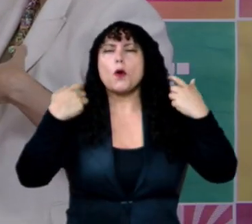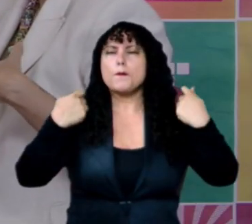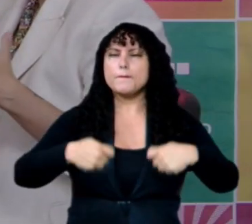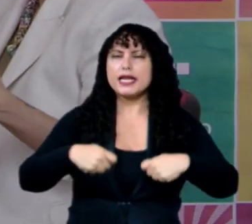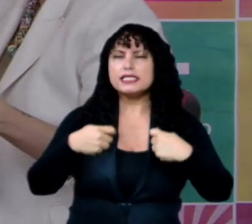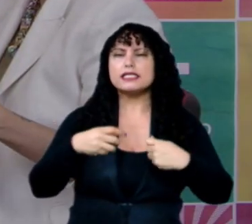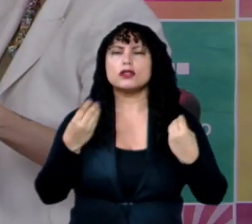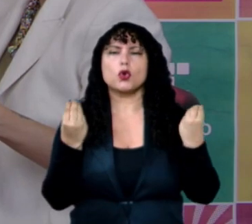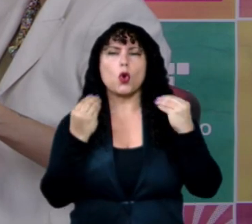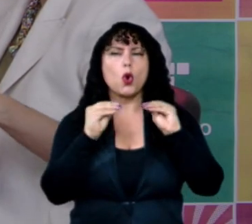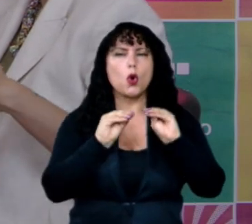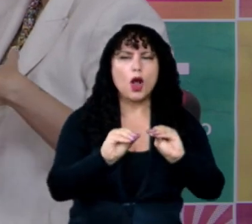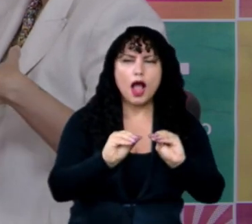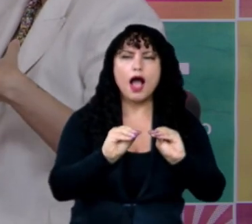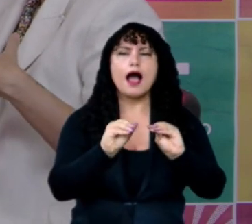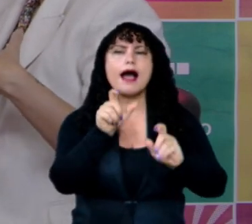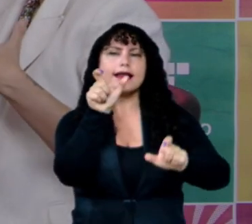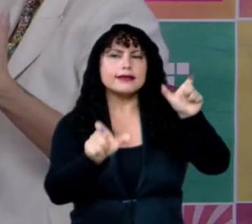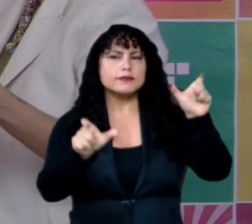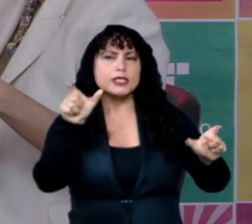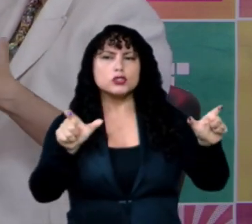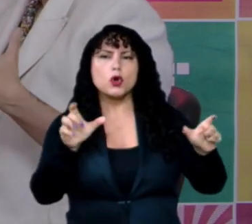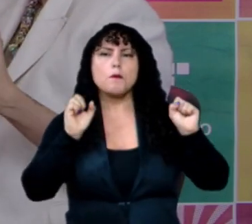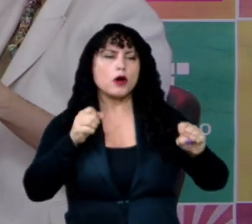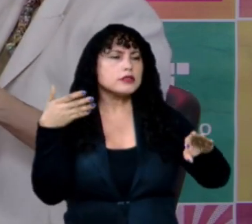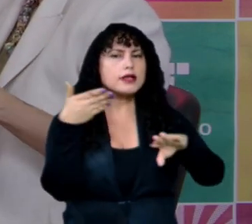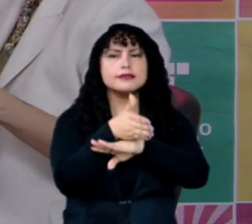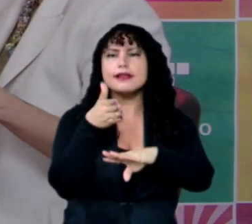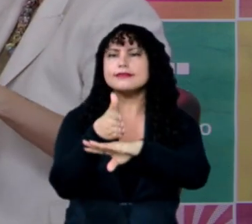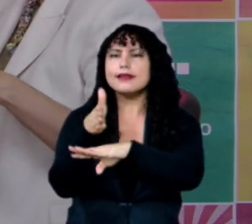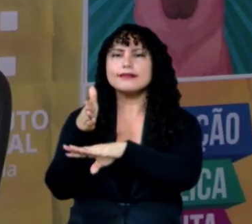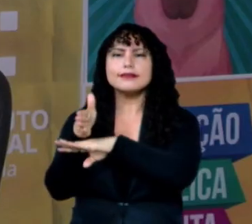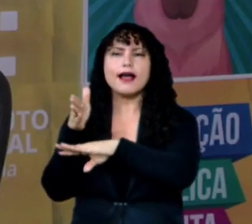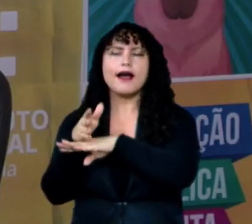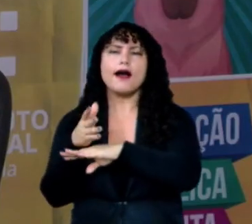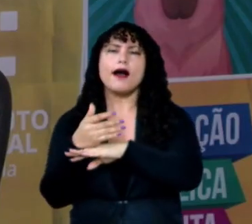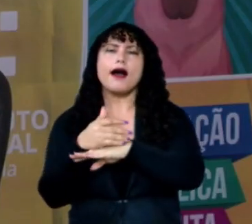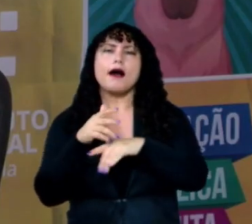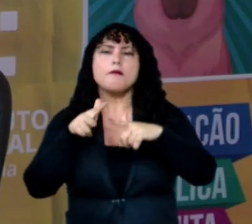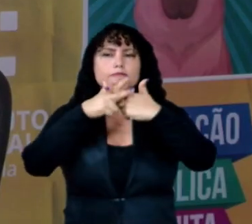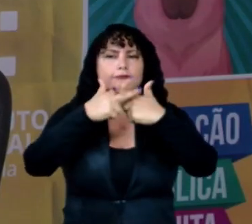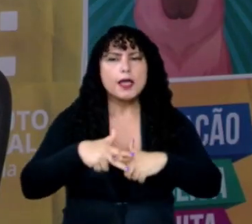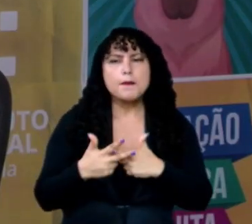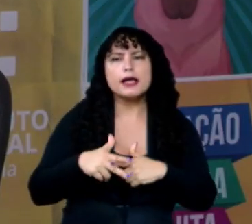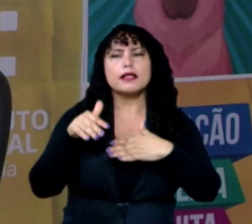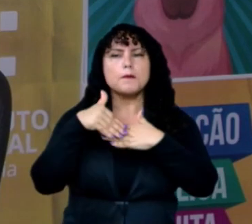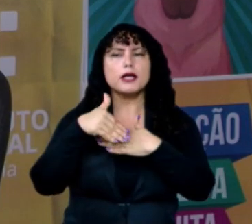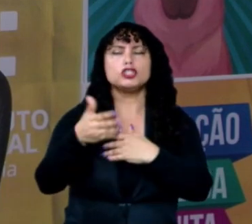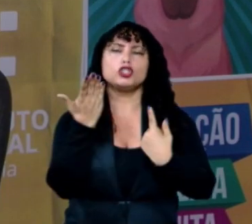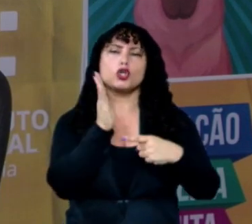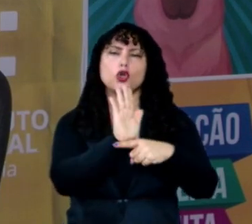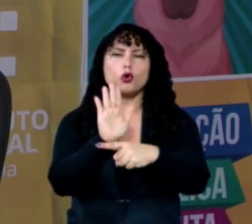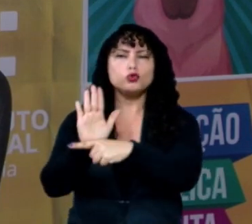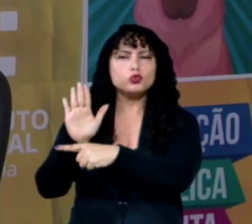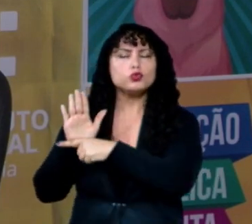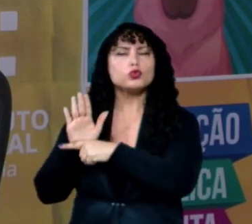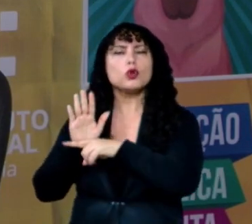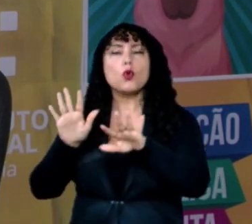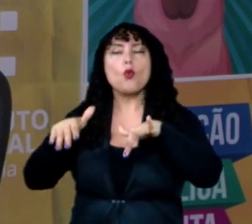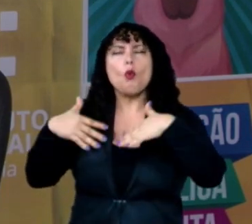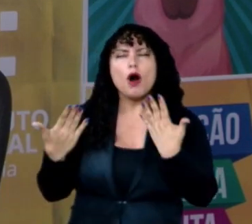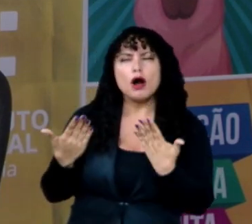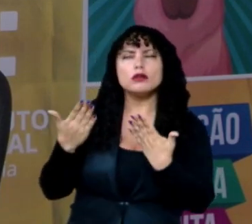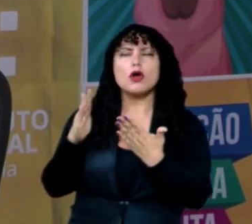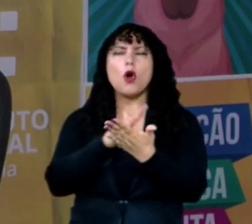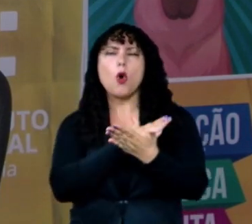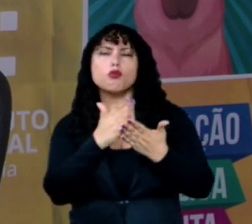estar colocado de uma forma que pessoas possam acessar por meio de ferramentas que ajudem, né, quando há